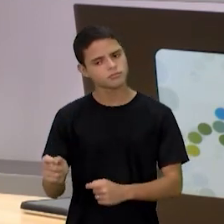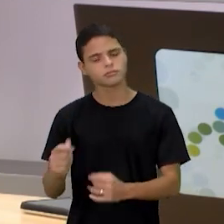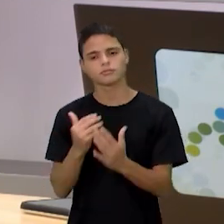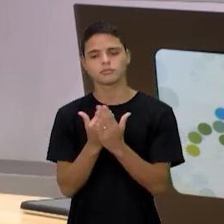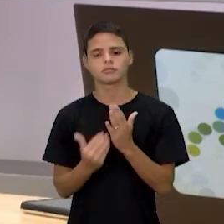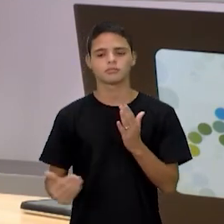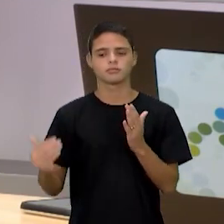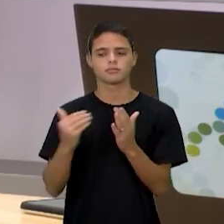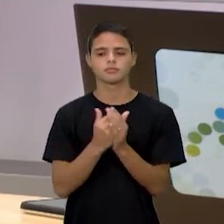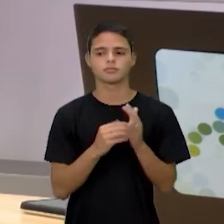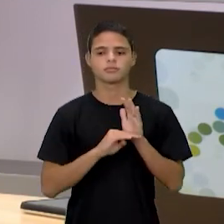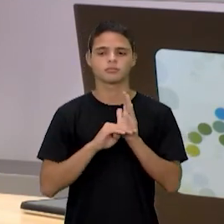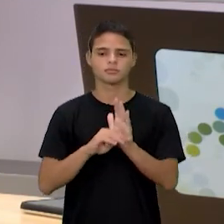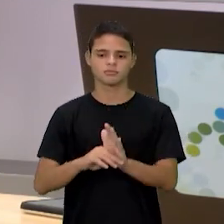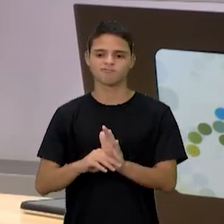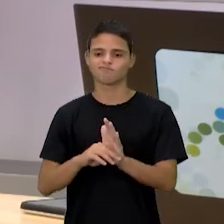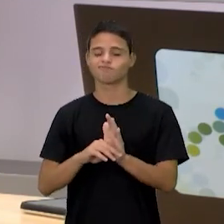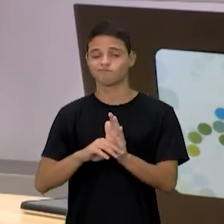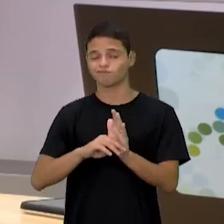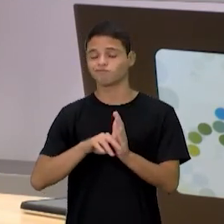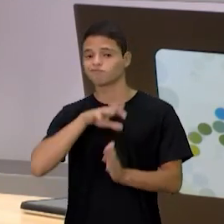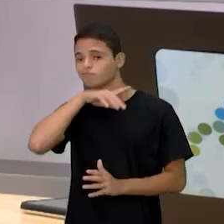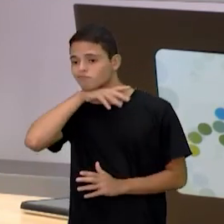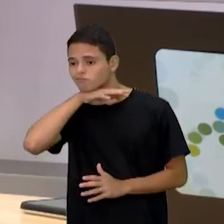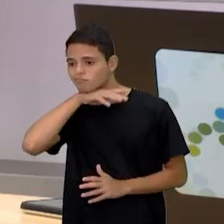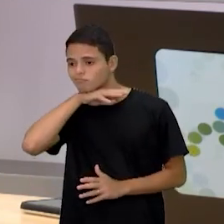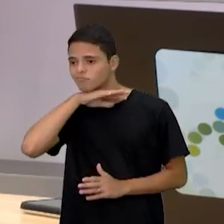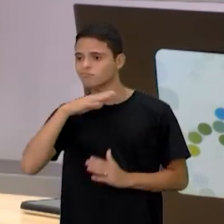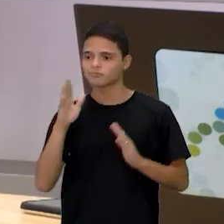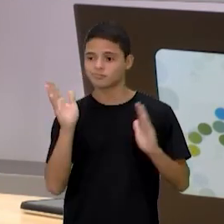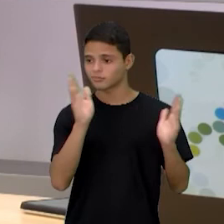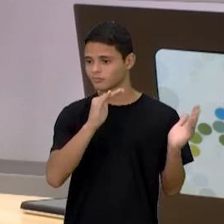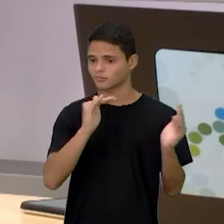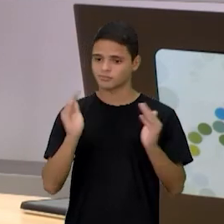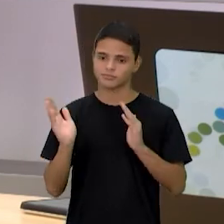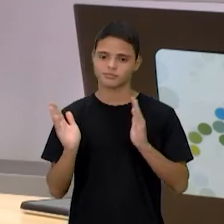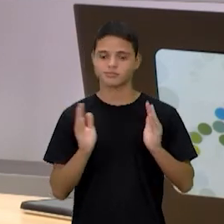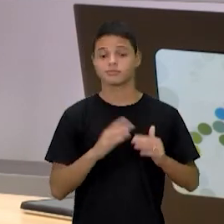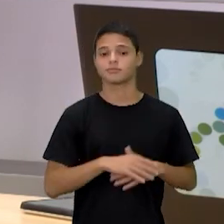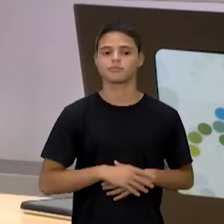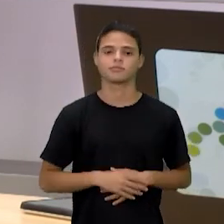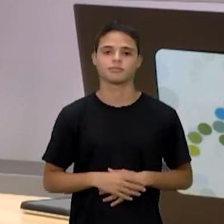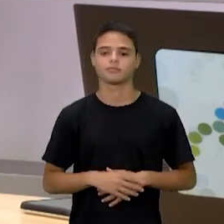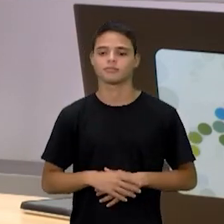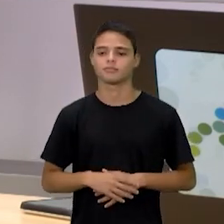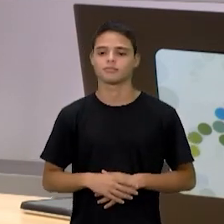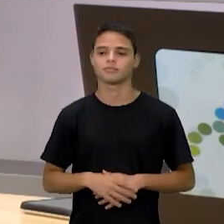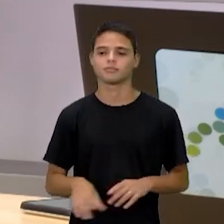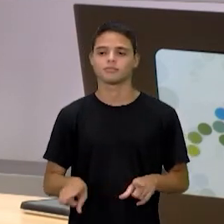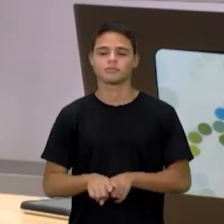mais ajudam a poluir o planeta e acabar com o nosso planeta. A nossa vida depende disso. Então, eu acho que o